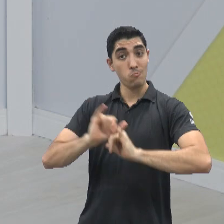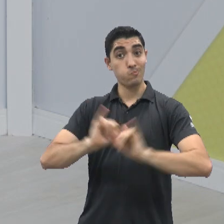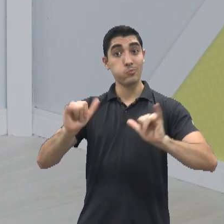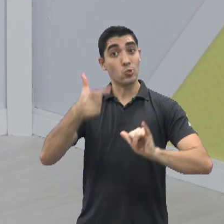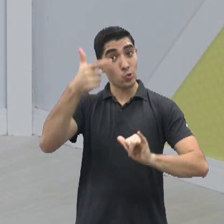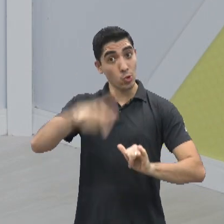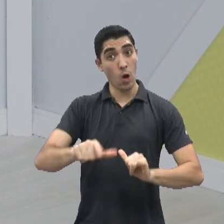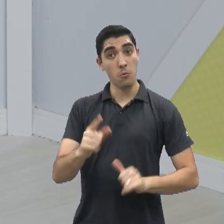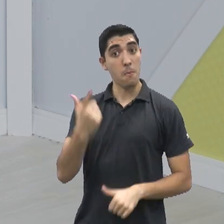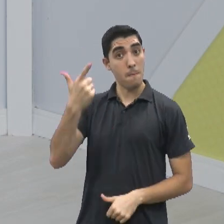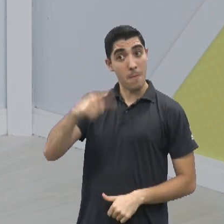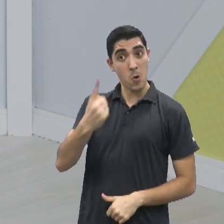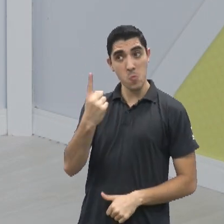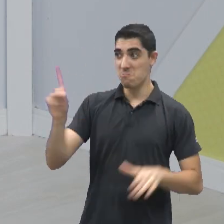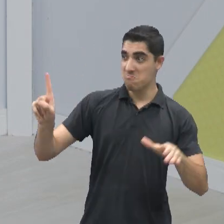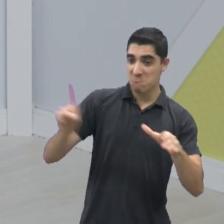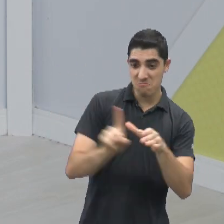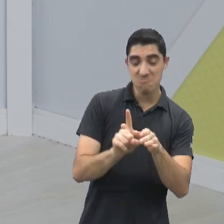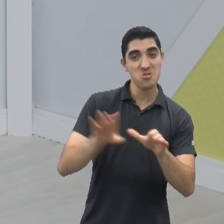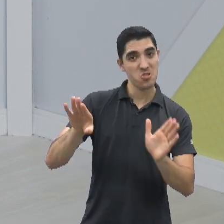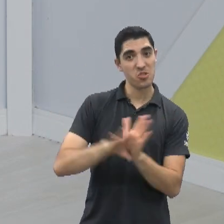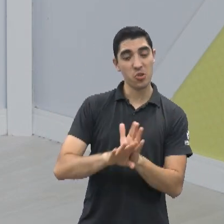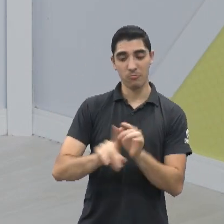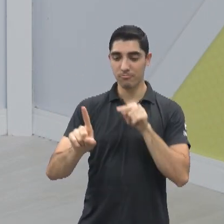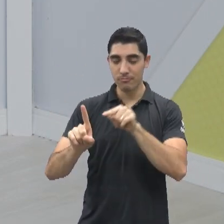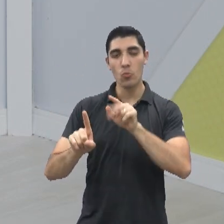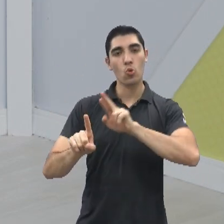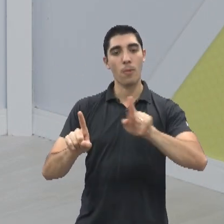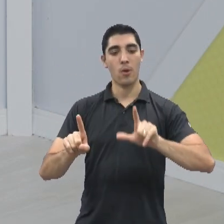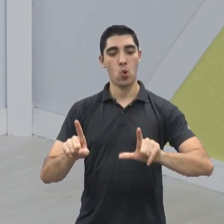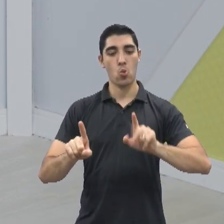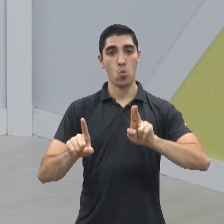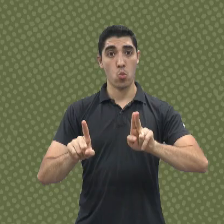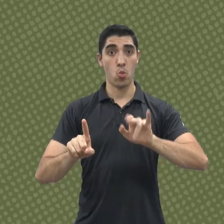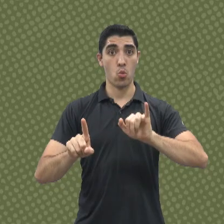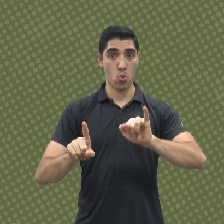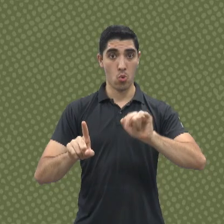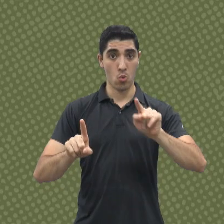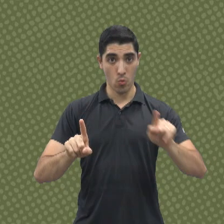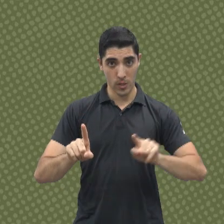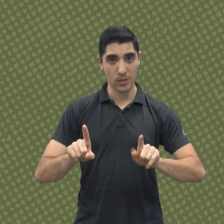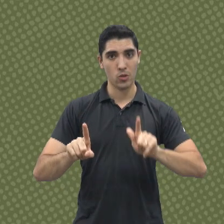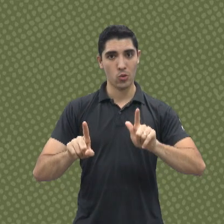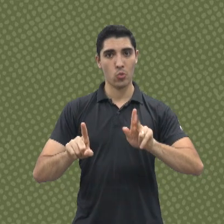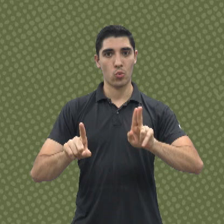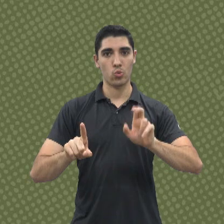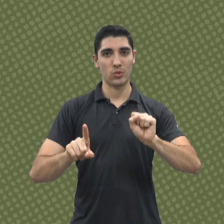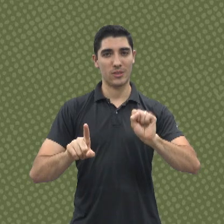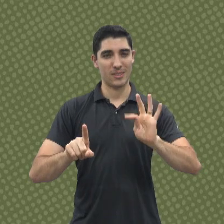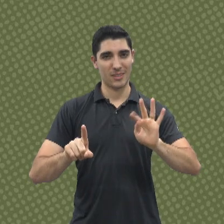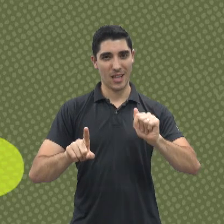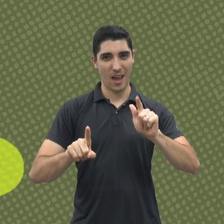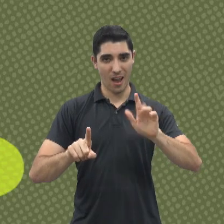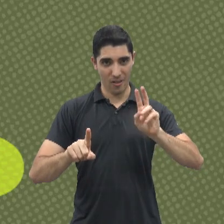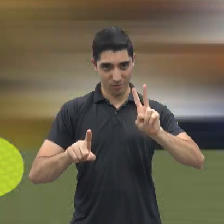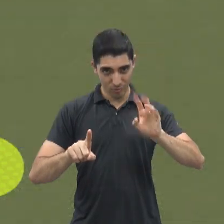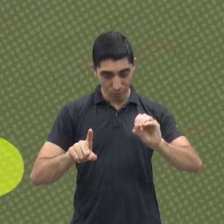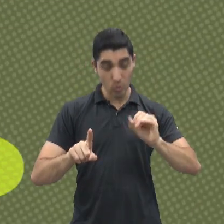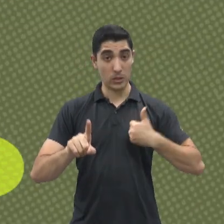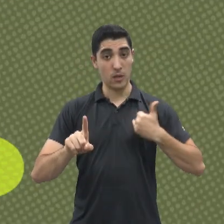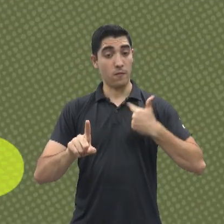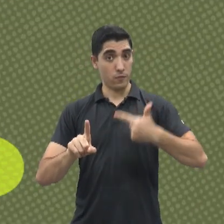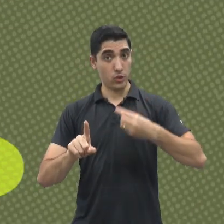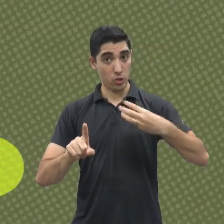de 2025. É o lateral direito Luiz Gustavo, de 23 anos. Revelado pelo Desportivo Brasil, ele